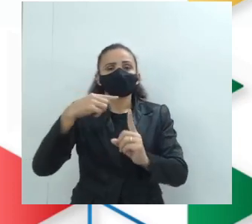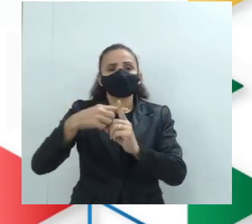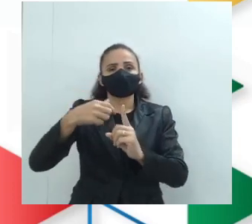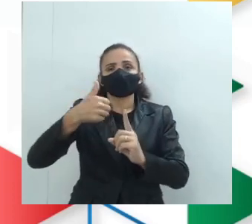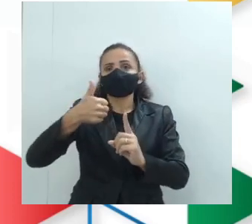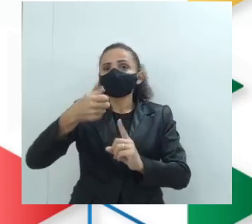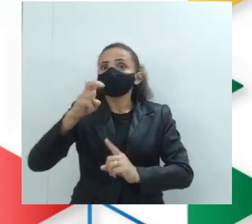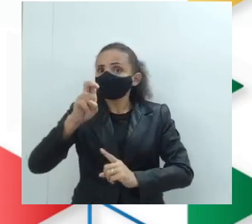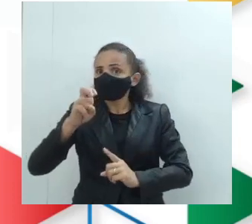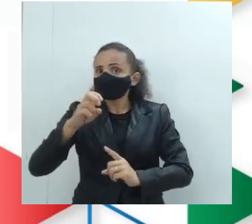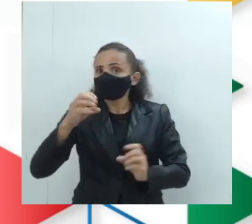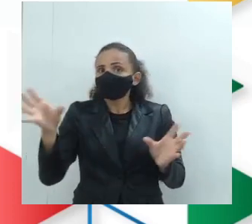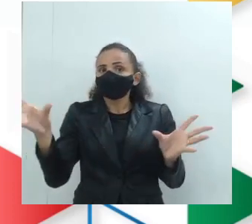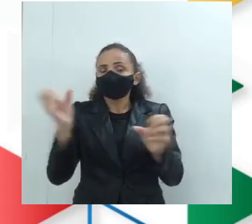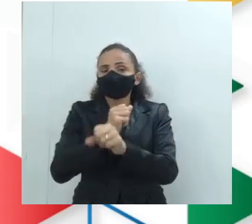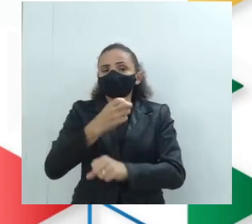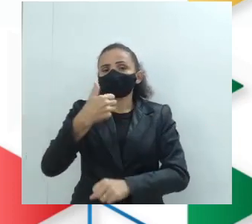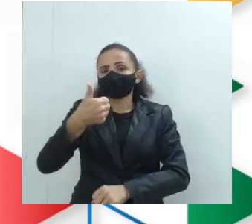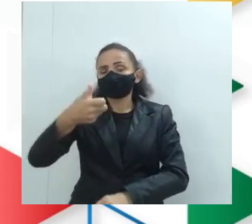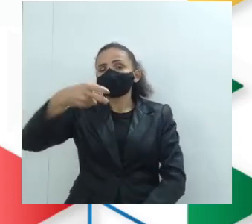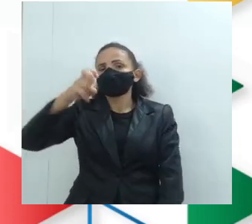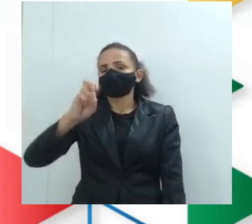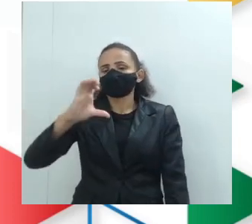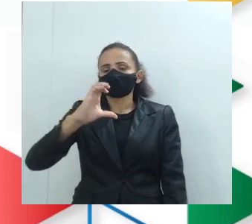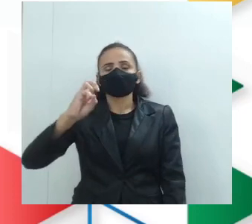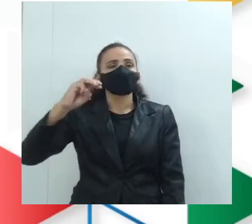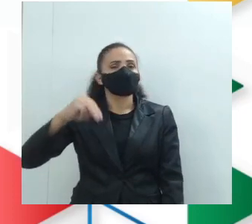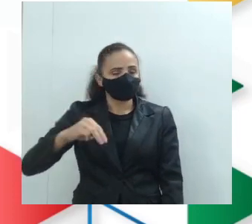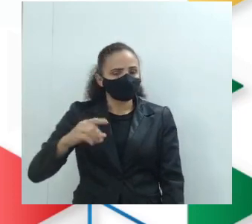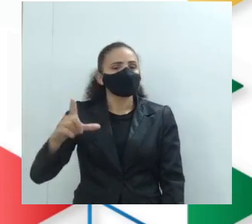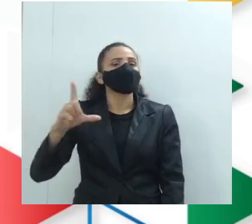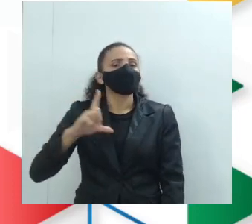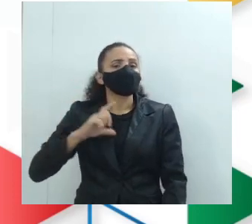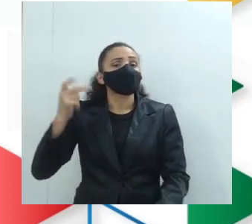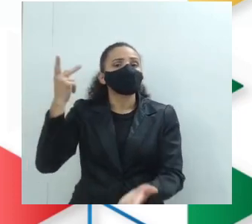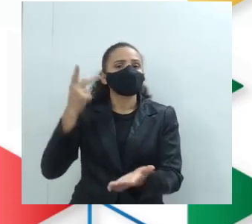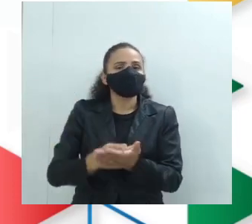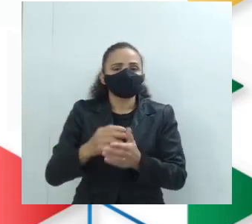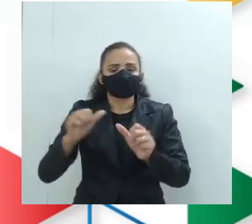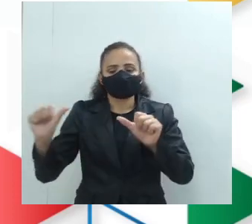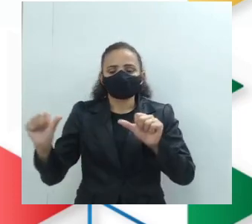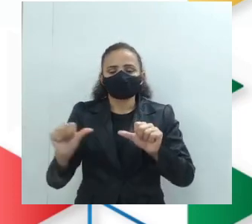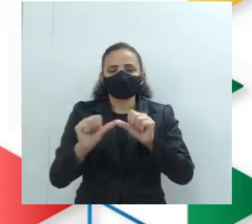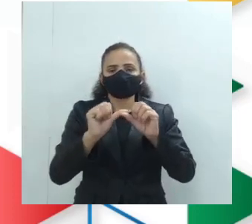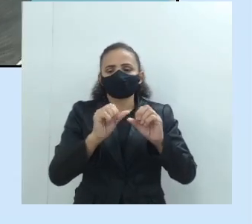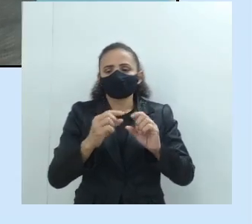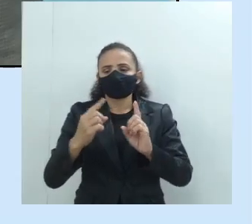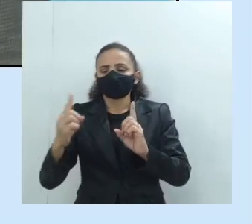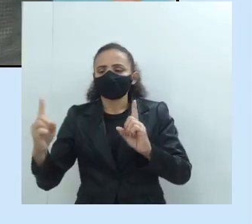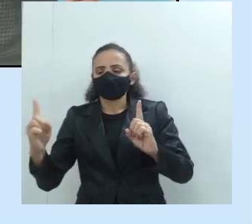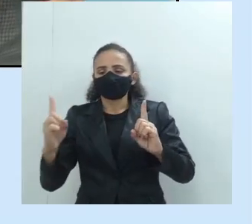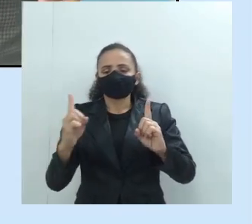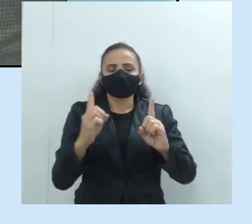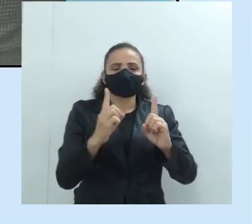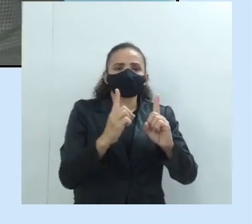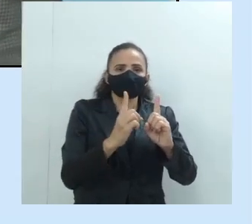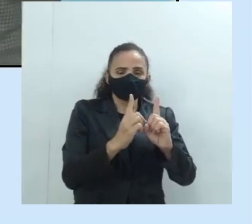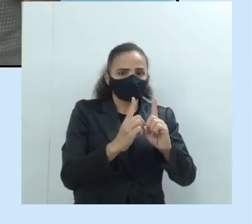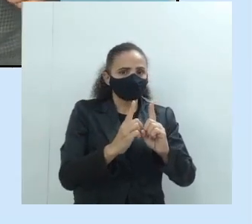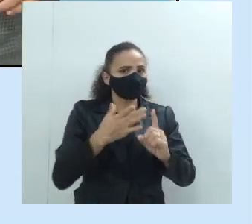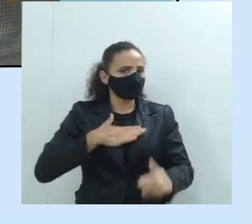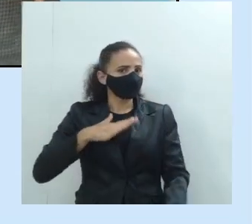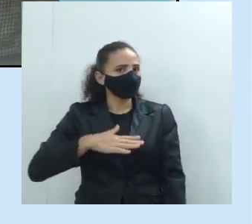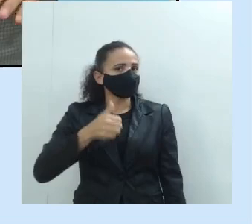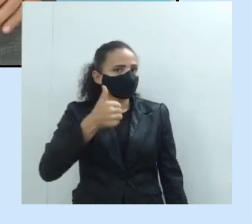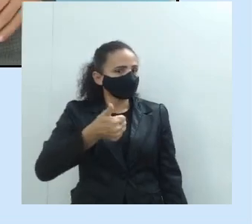15 centímetros, essa é a resposta. Então, houve translação e o deslocamento foi de 15 centímetros.